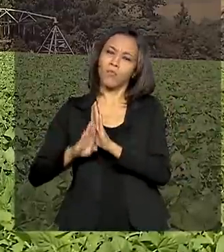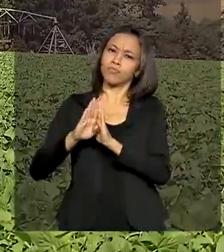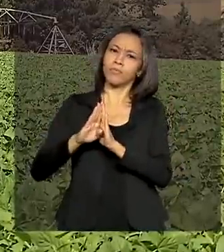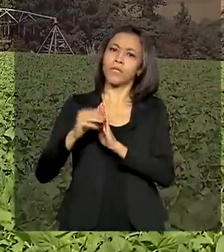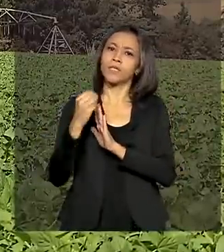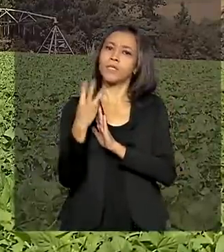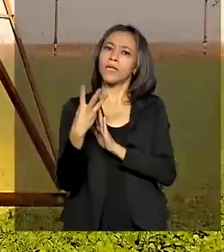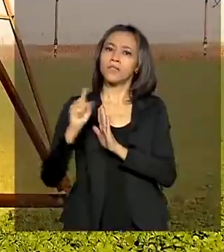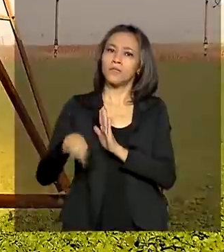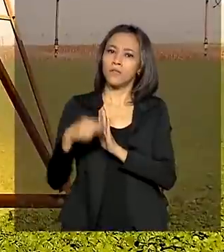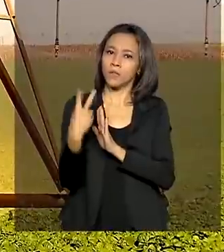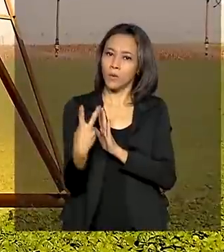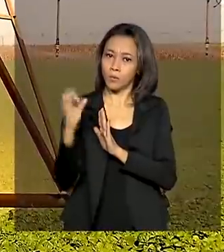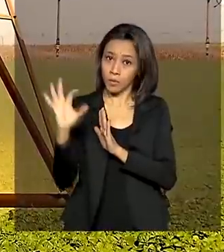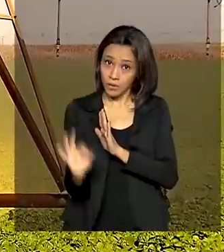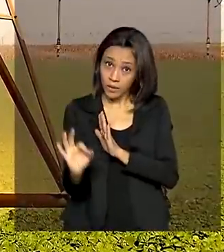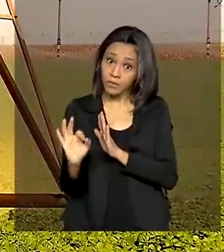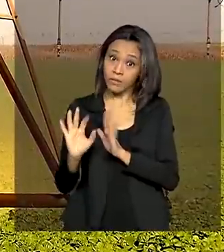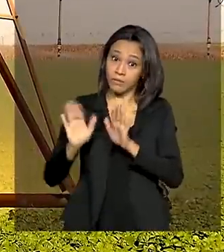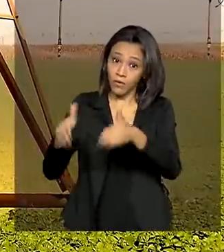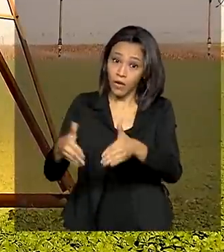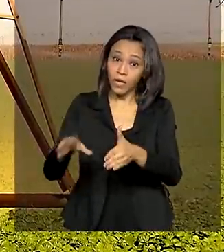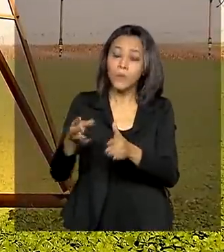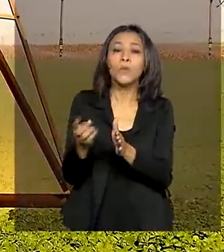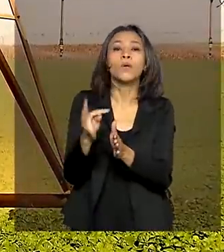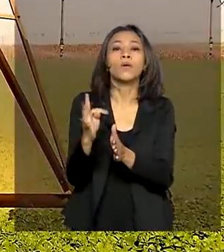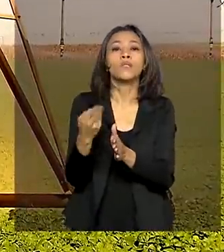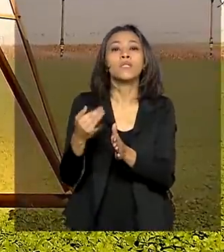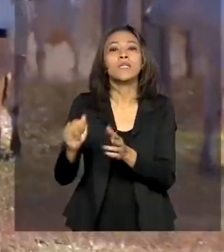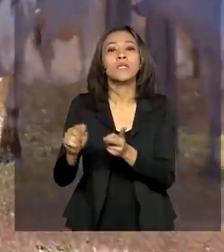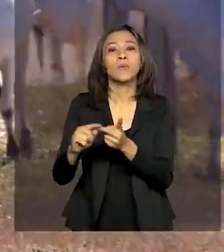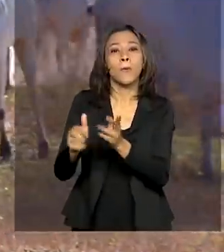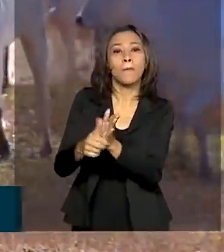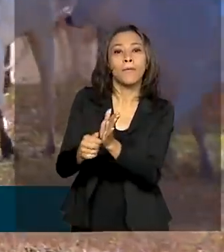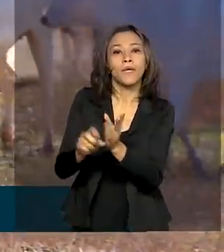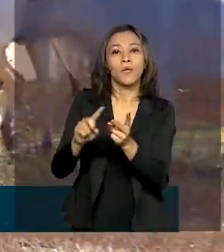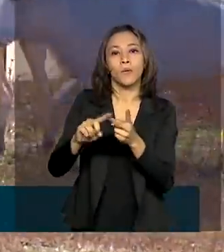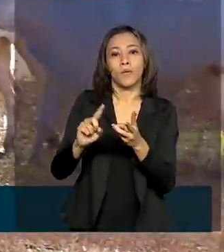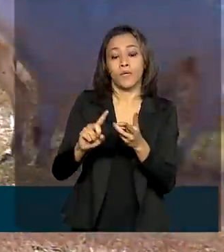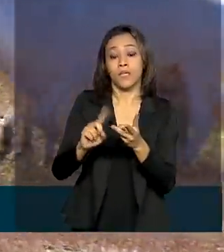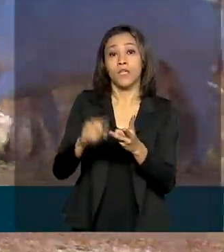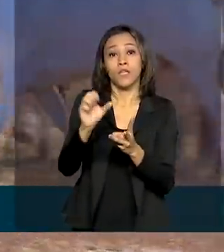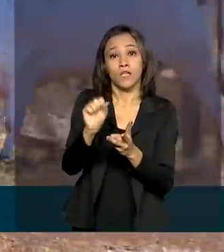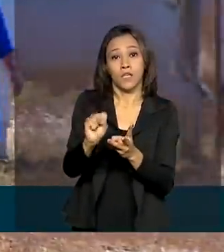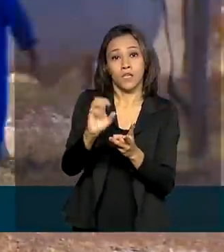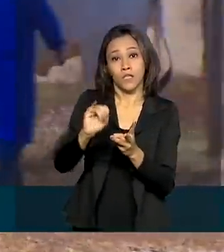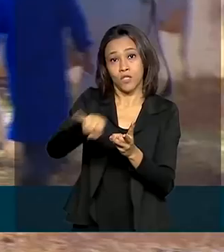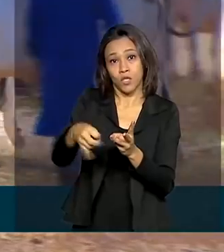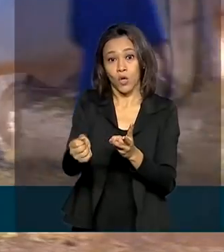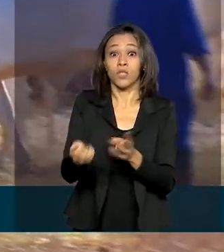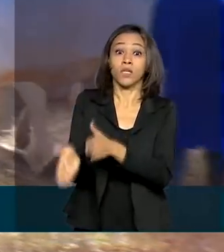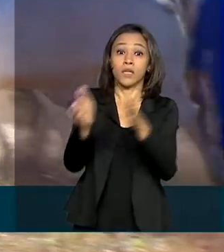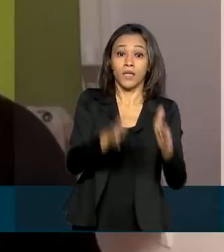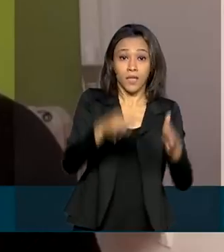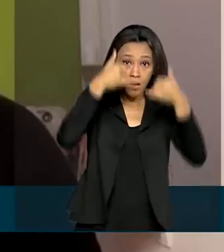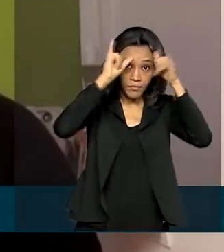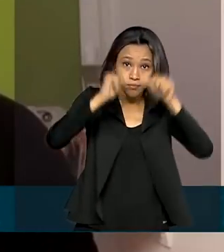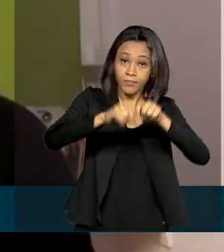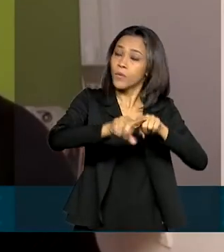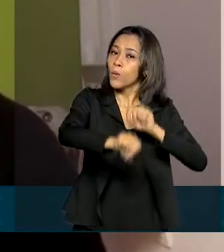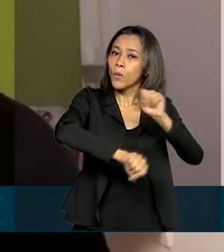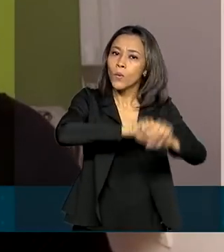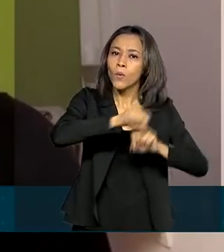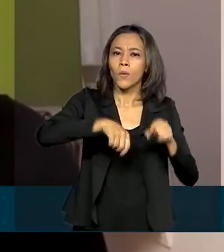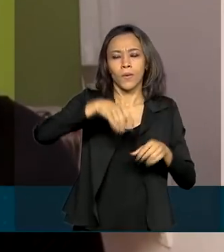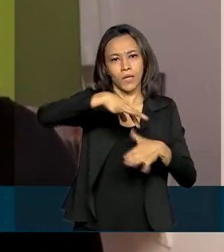,2%, com destaque para o trigo, milho e a soja. E na pecuária, a produção de carne bovina. O